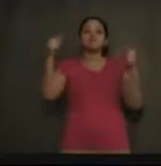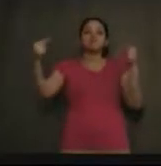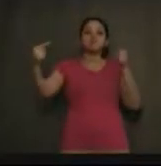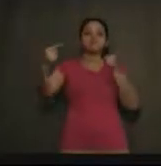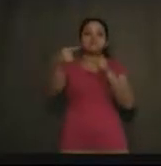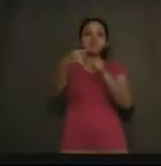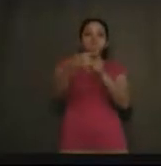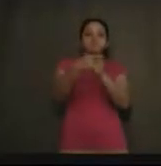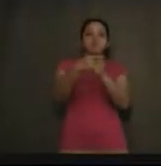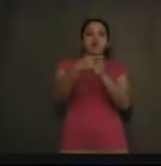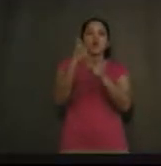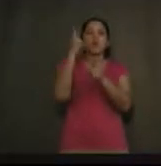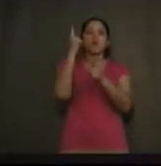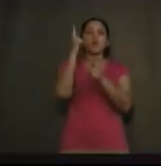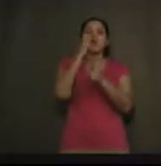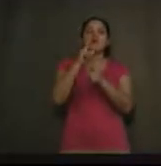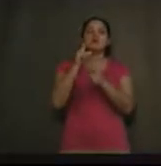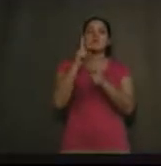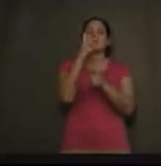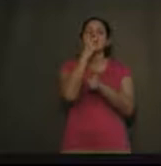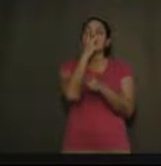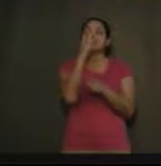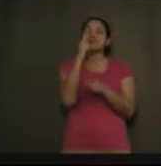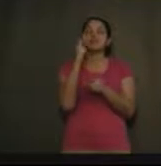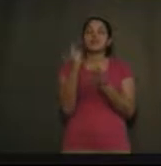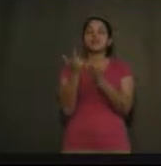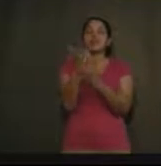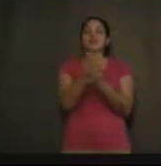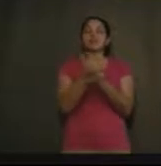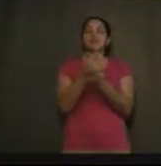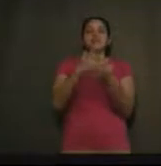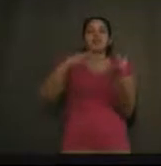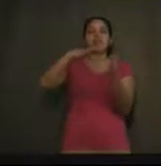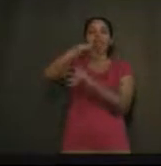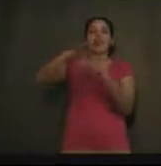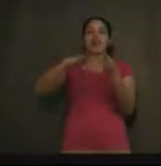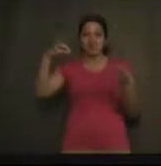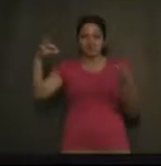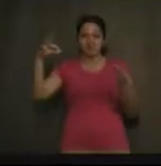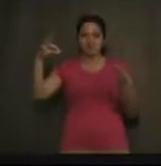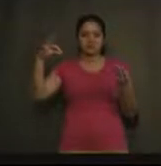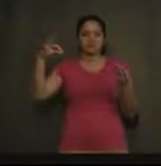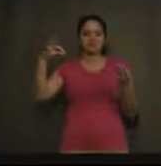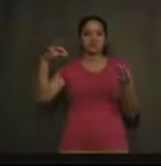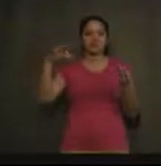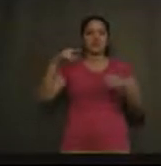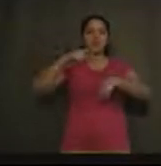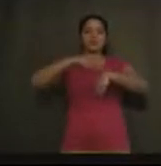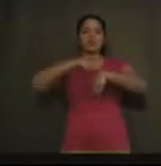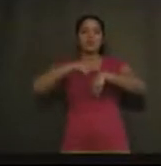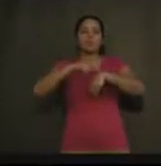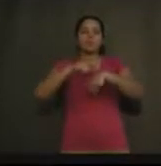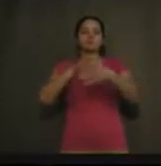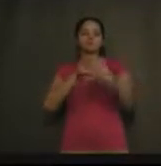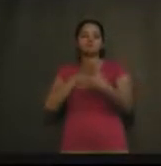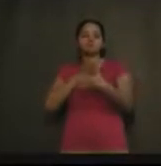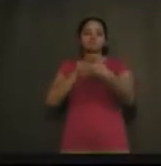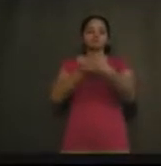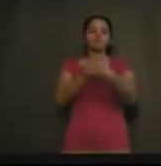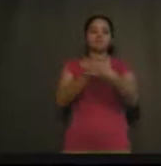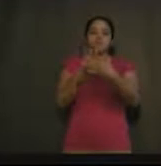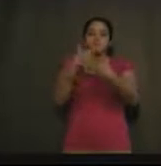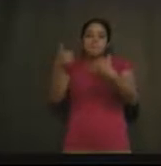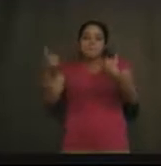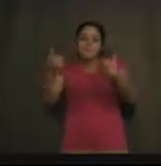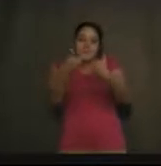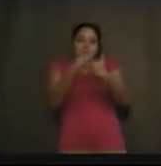um laço. E, aliás, possam, inicialmente ele analisou a possibilidade de que elas se aproximem uma da outra,